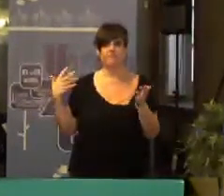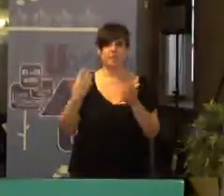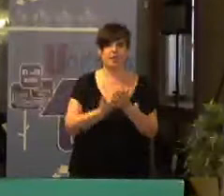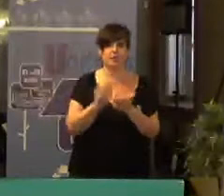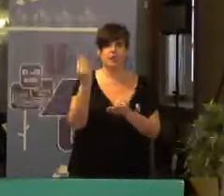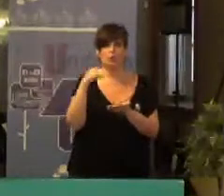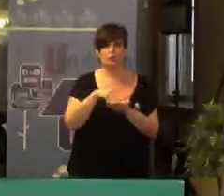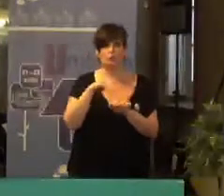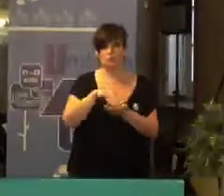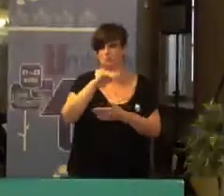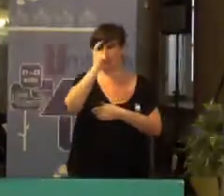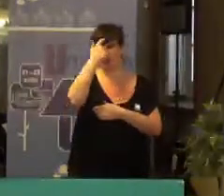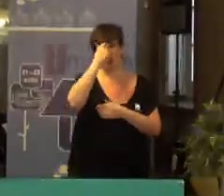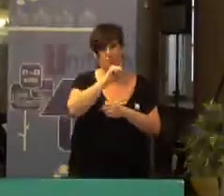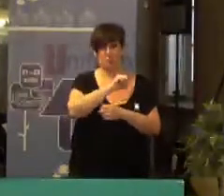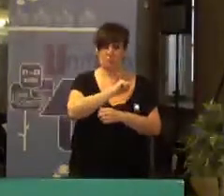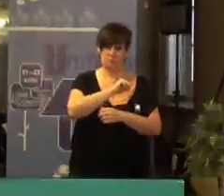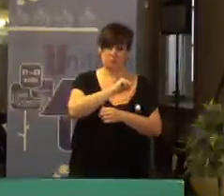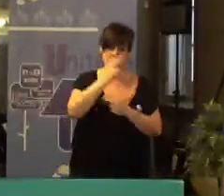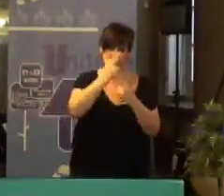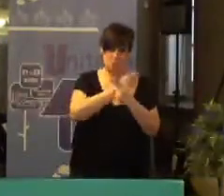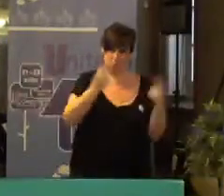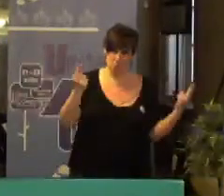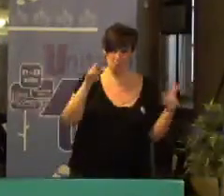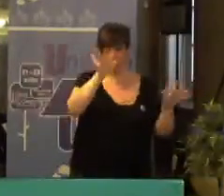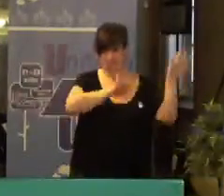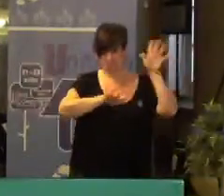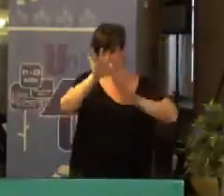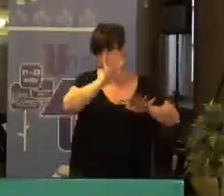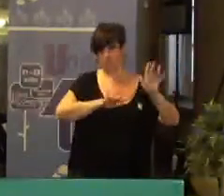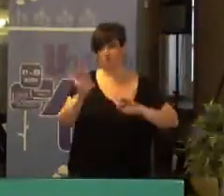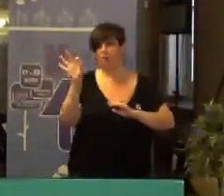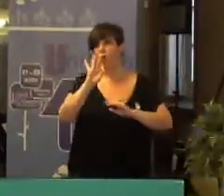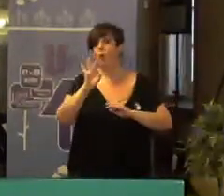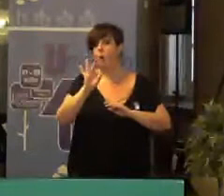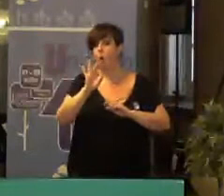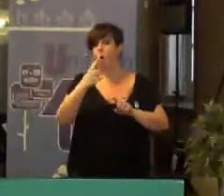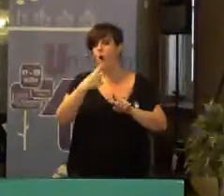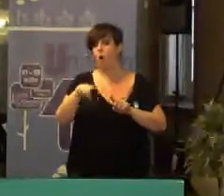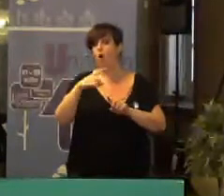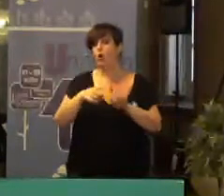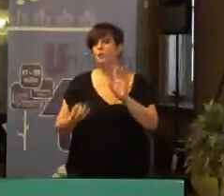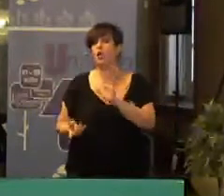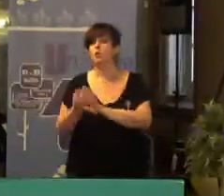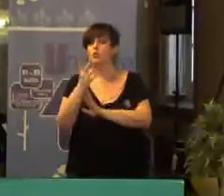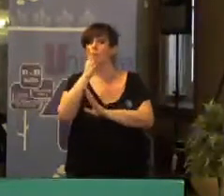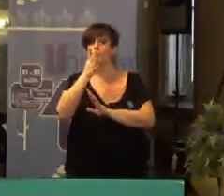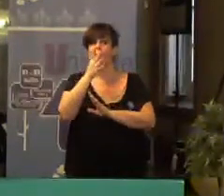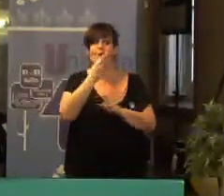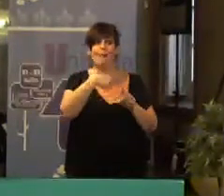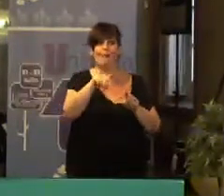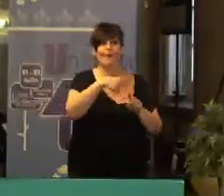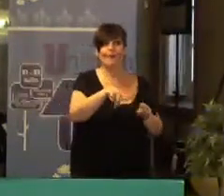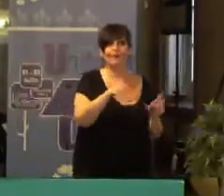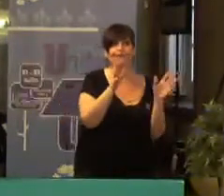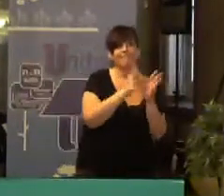setor público, greves que nascem diretamente do choque entre a expectativa e a realidade, ou seja, a